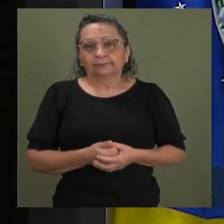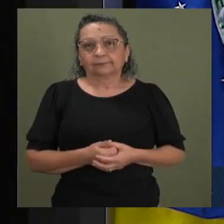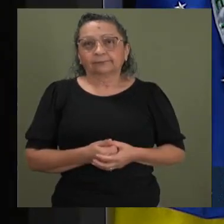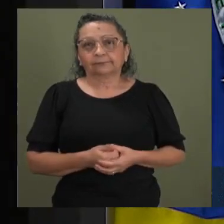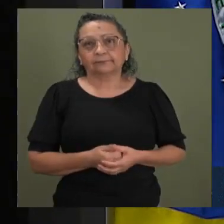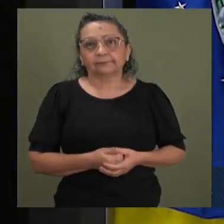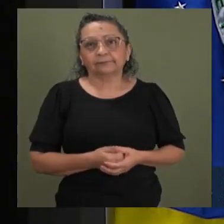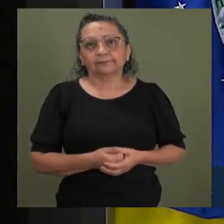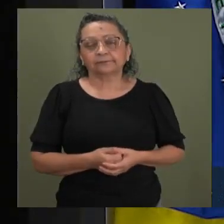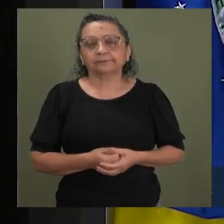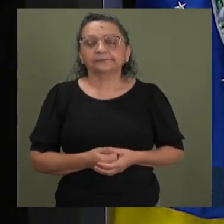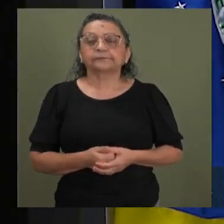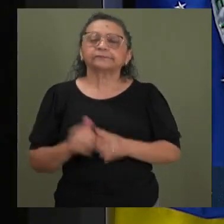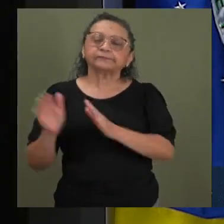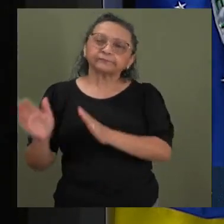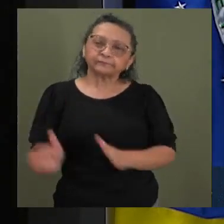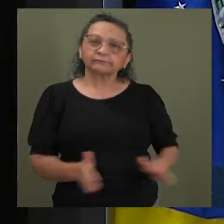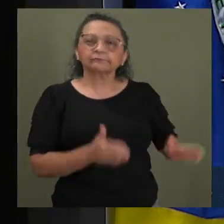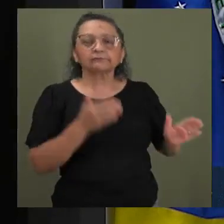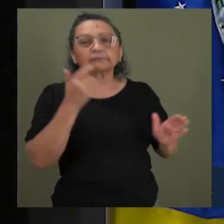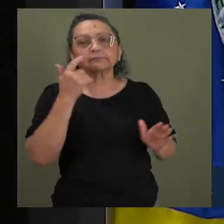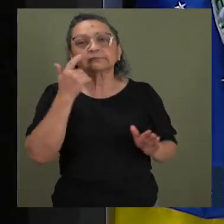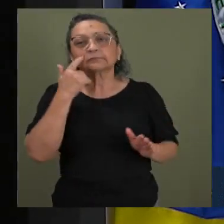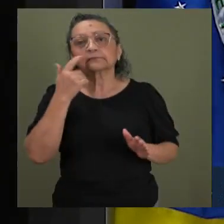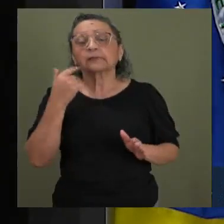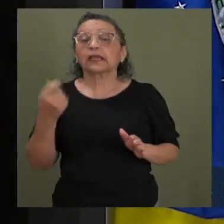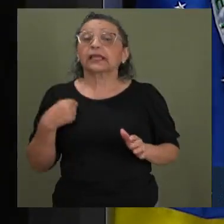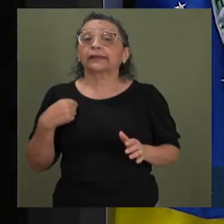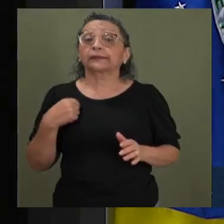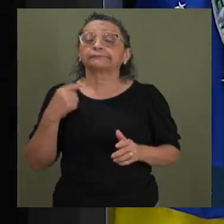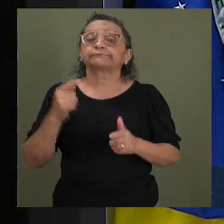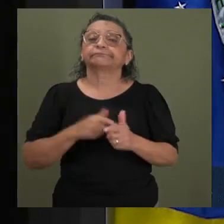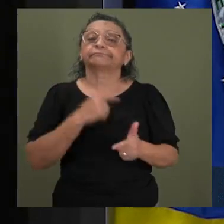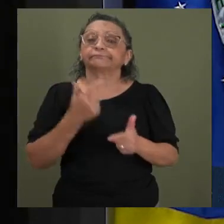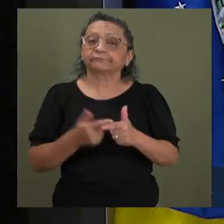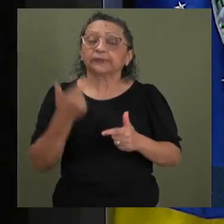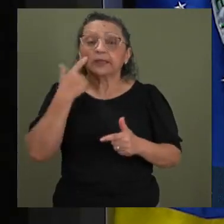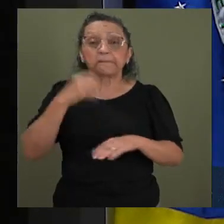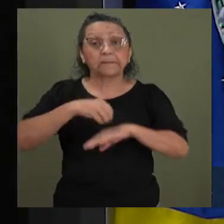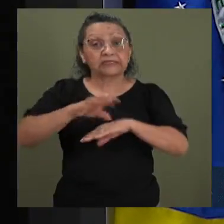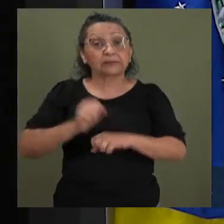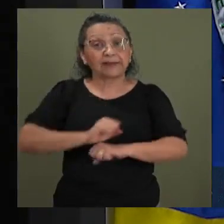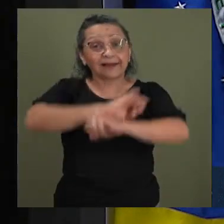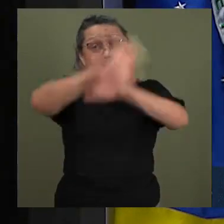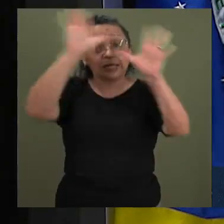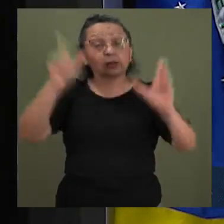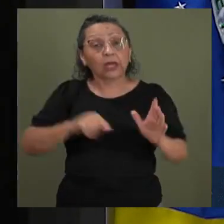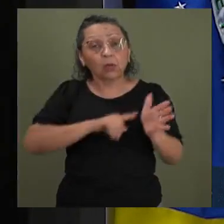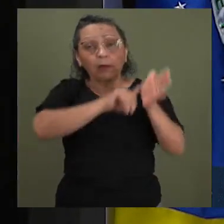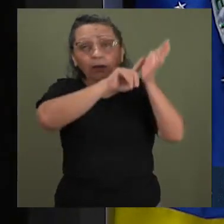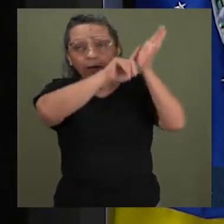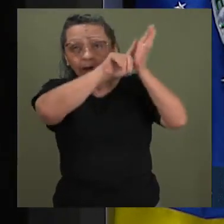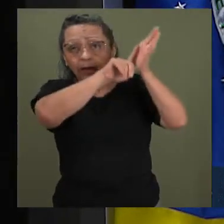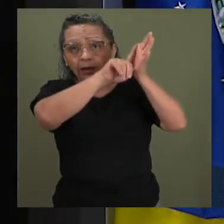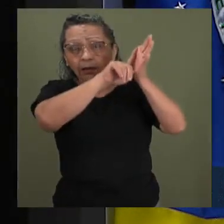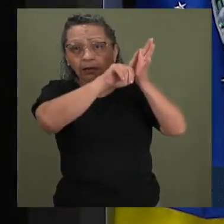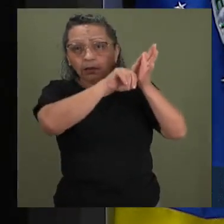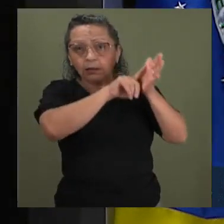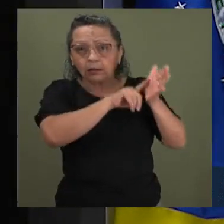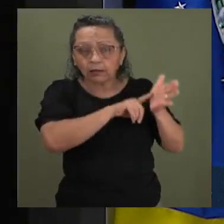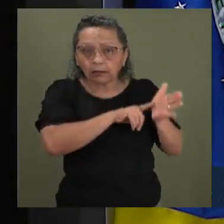Eu quero voltar aqui, deixando muito claro que é um dado da maior